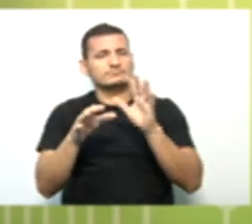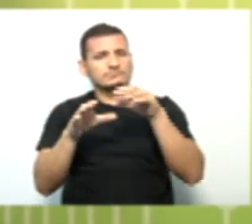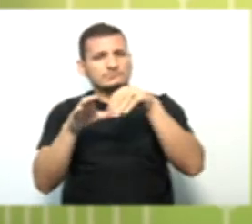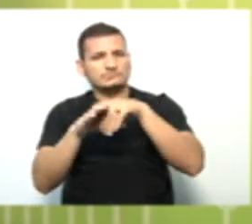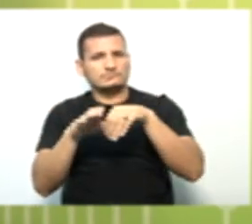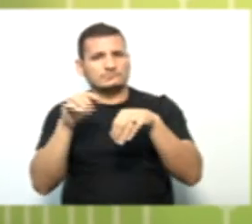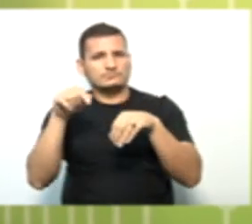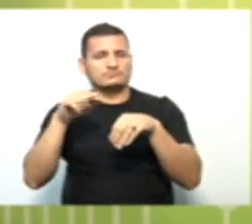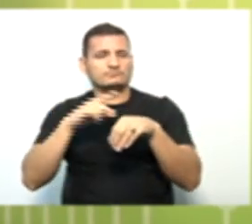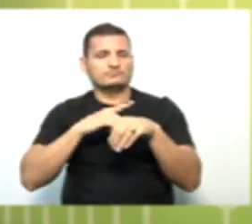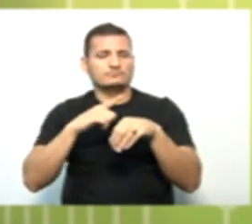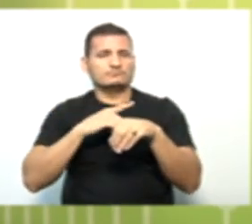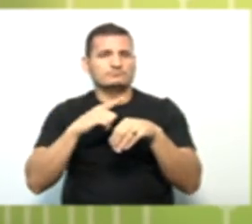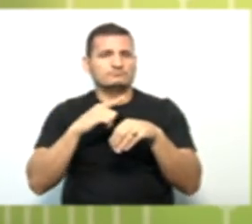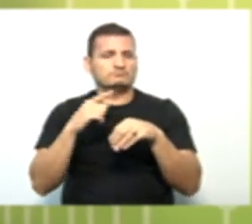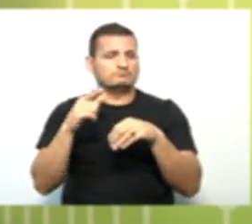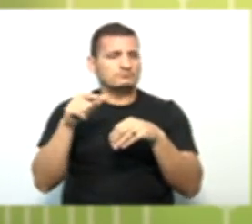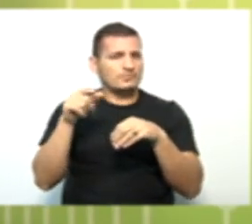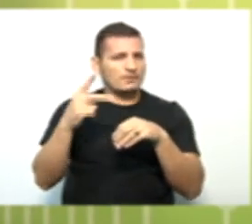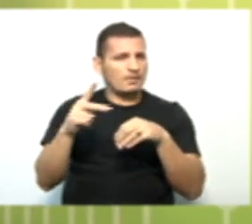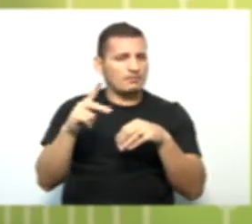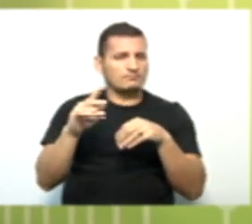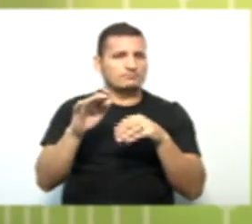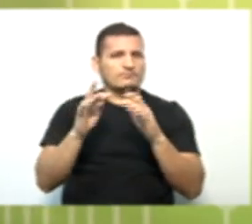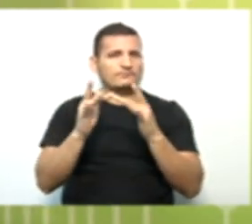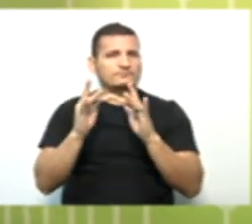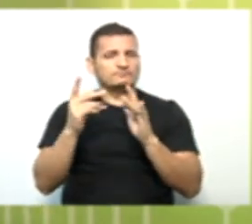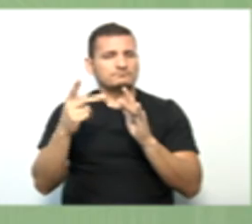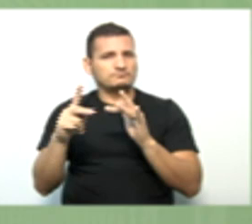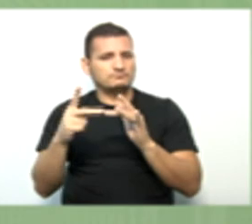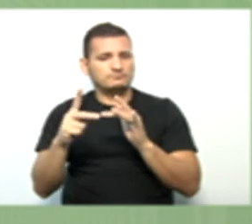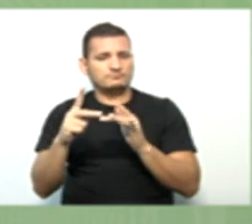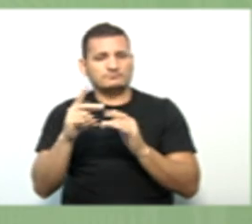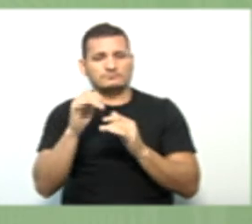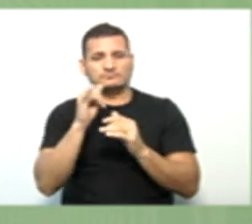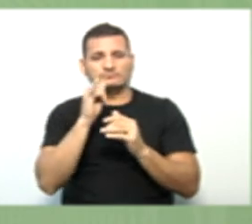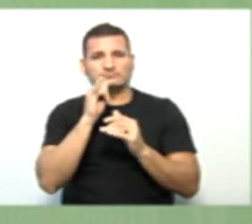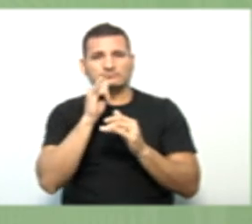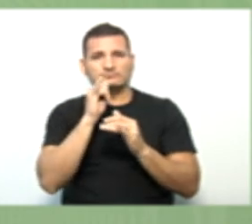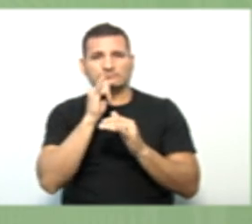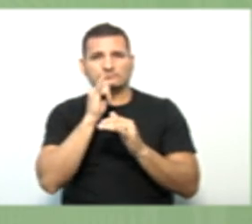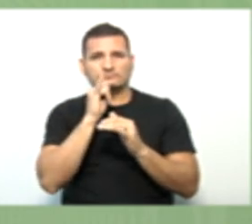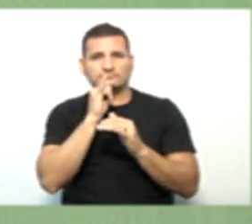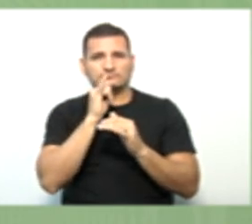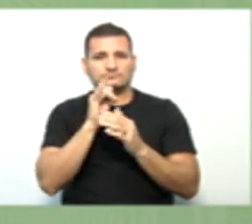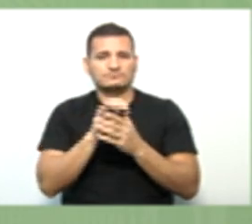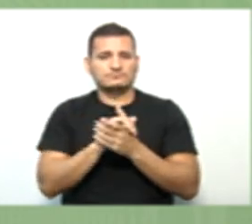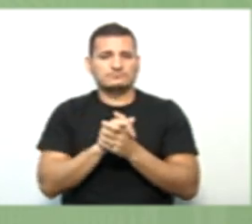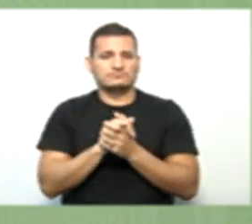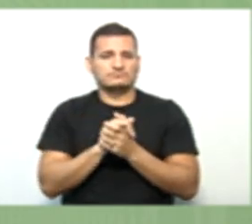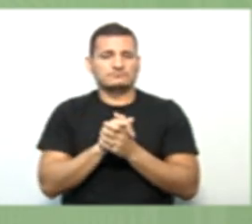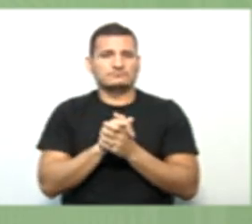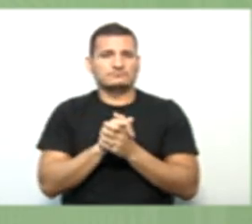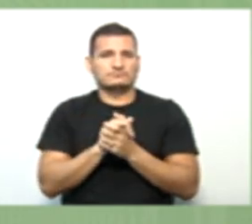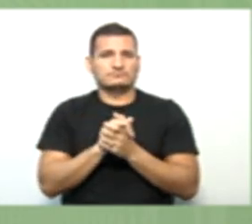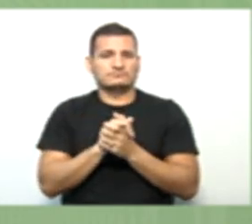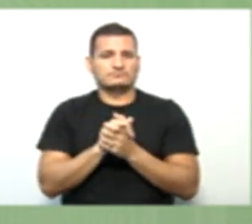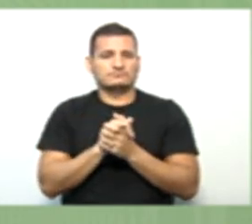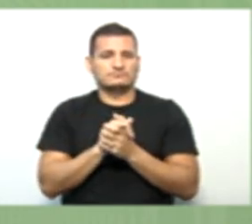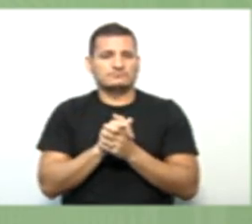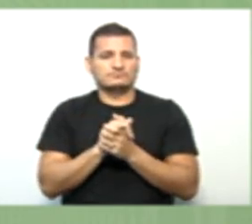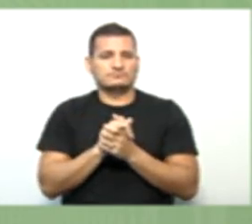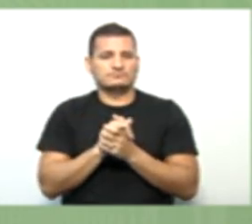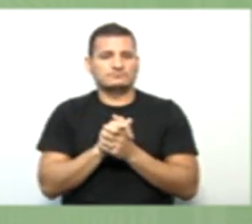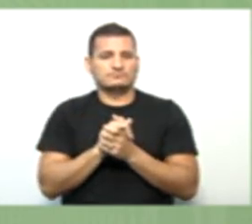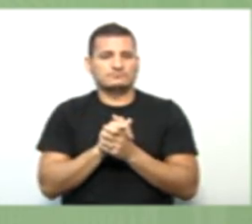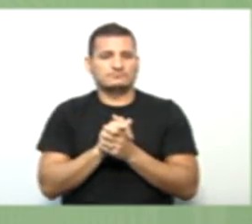uma chamada a ela mesma. Aí eu posso dar um exemplo de uma função recursiva, que é muito comum, que